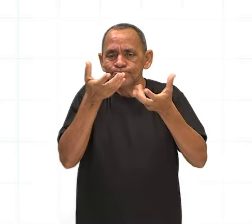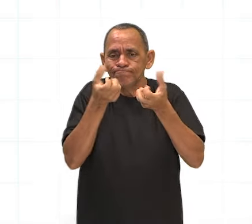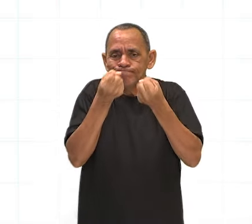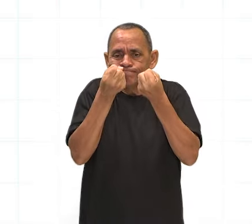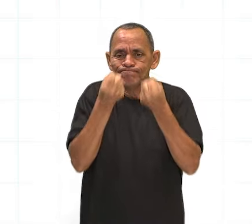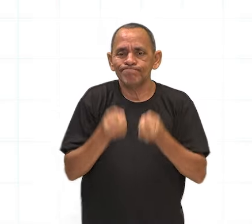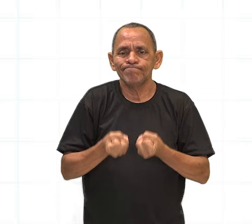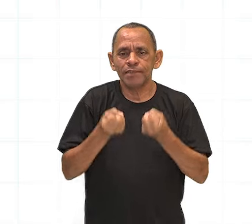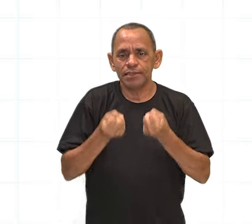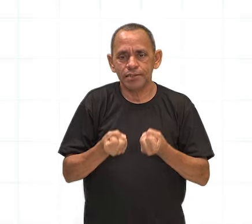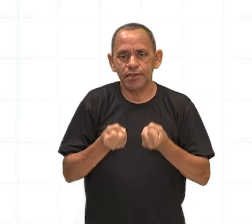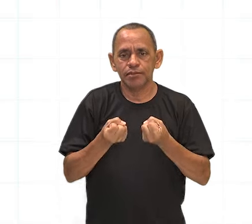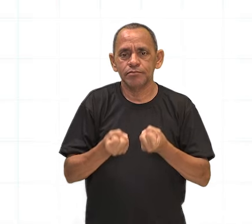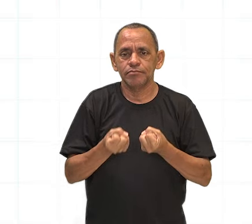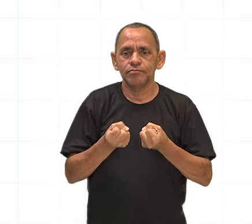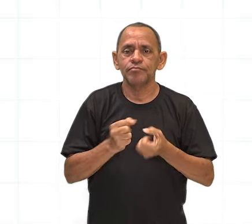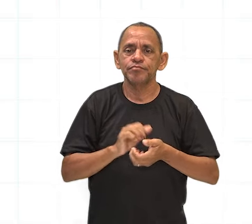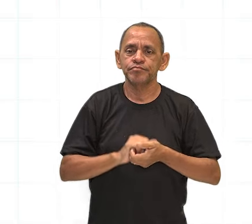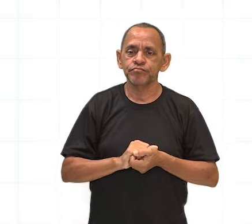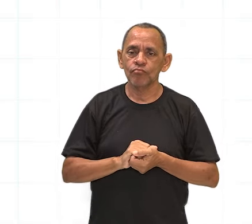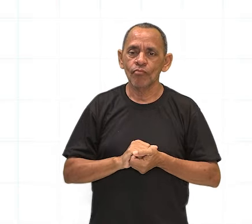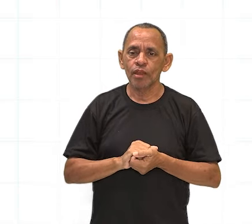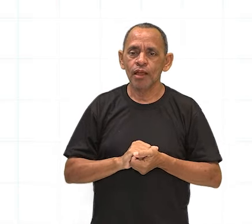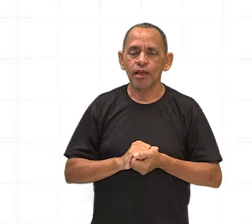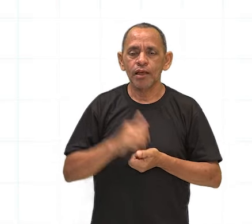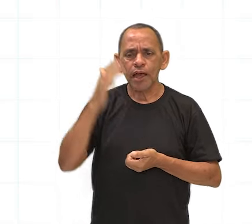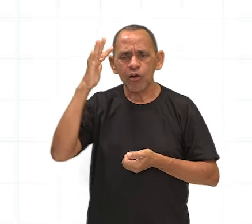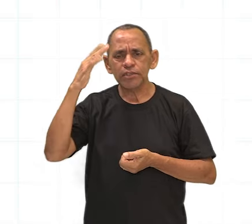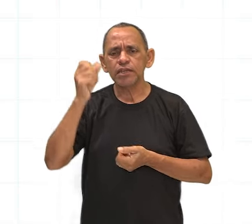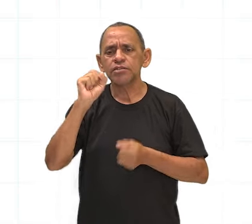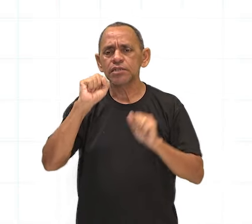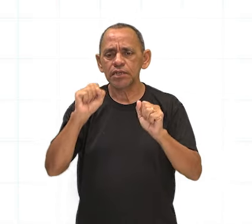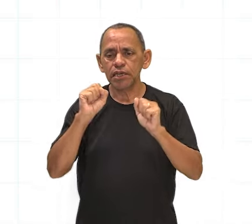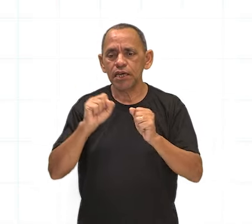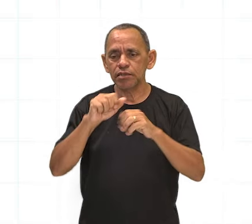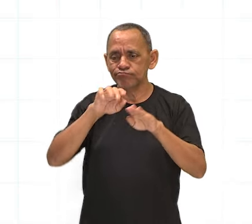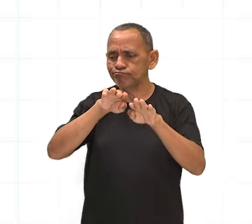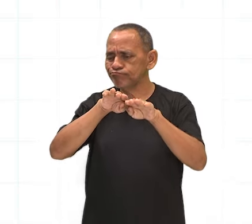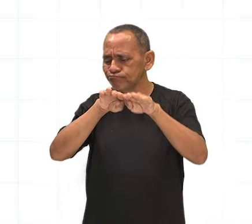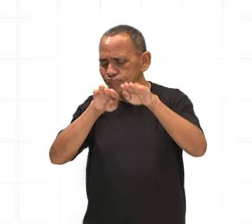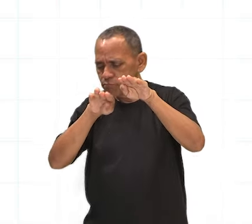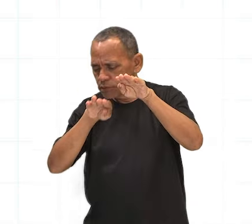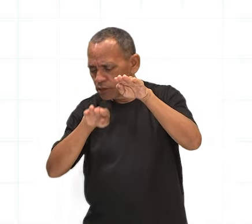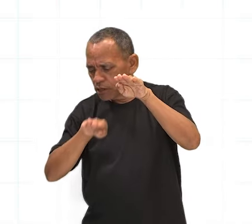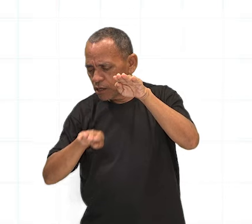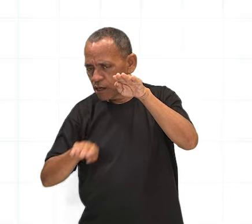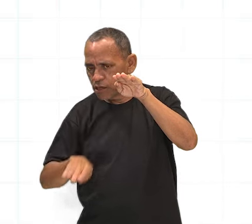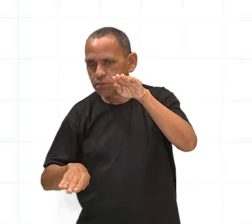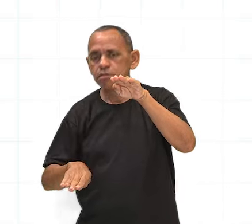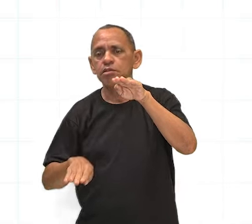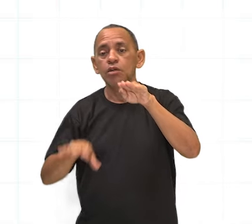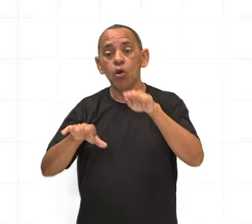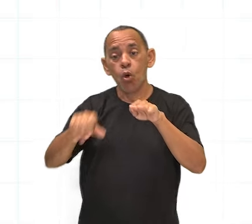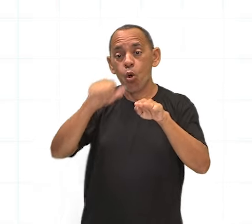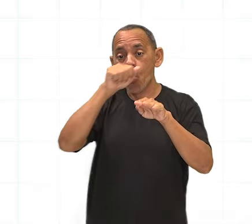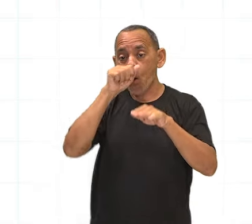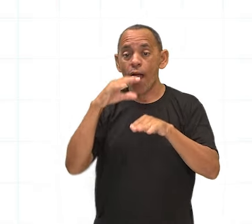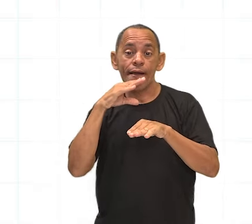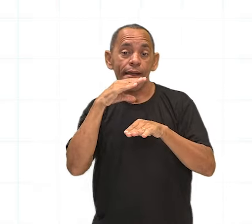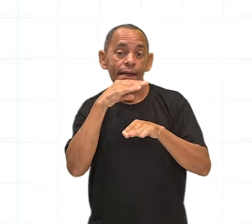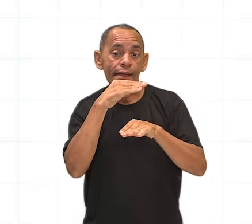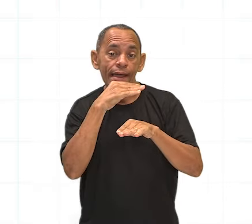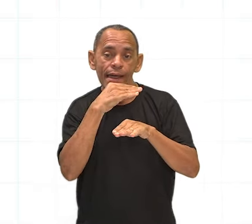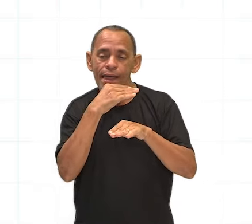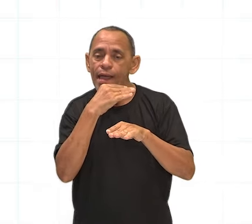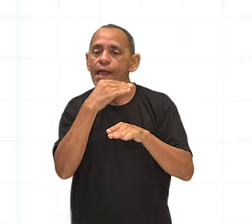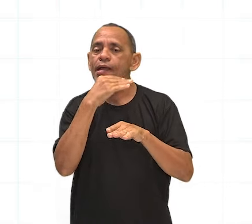pesado, né, como a gente citou aí, e ele costuma descer. Já o ar quente, ele é mais leve, ele